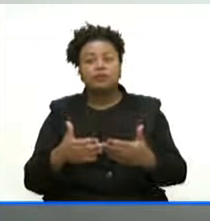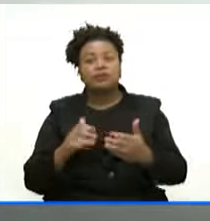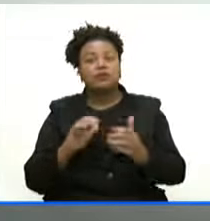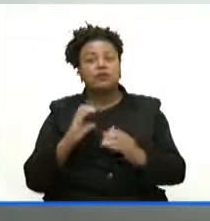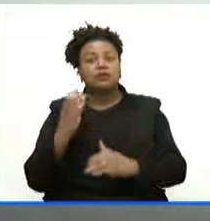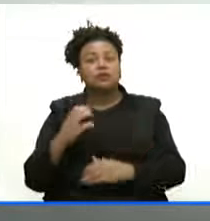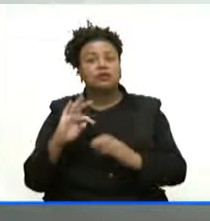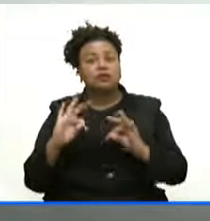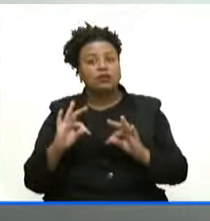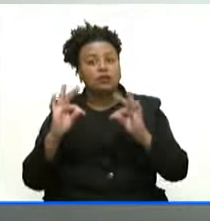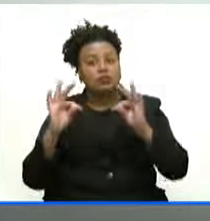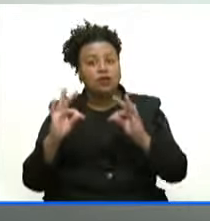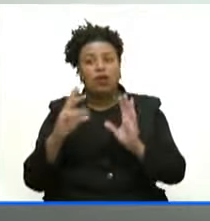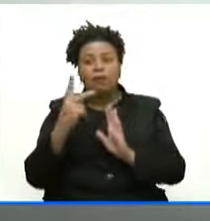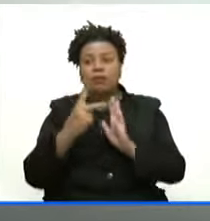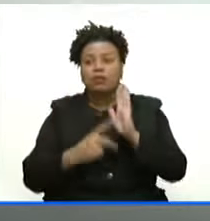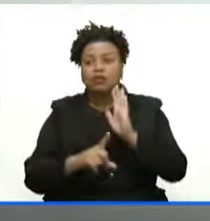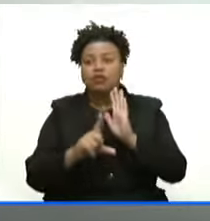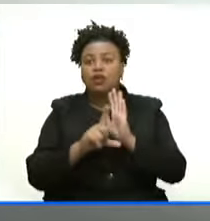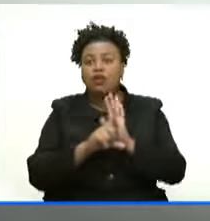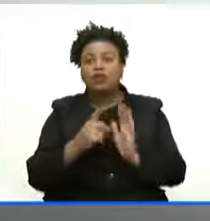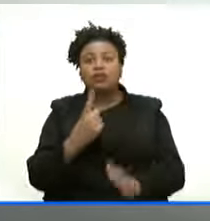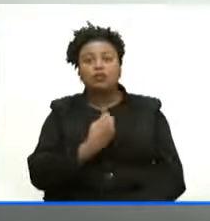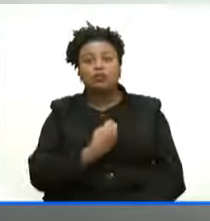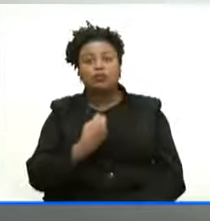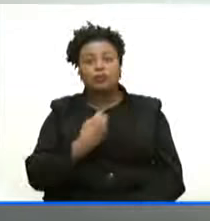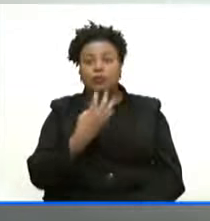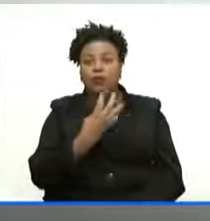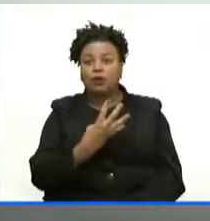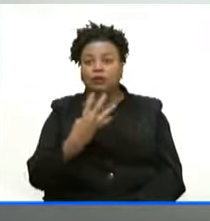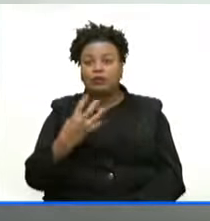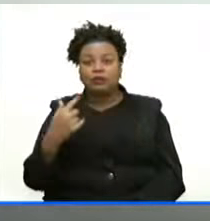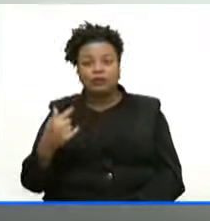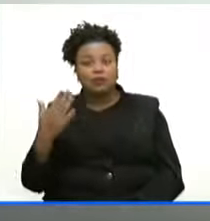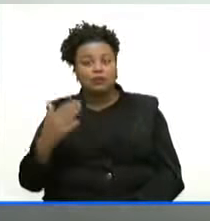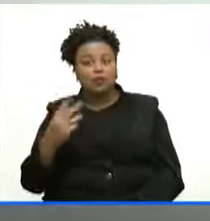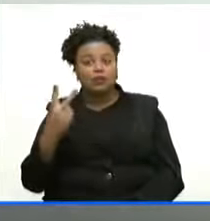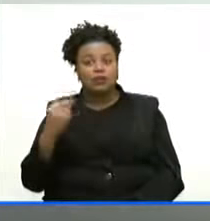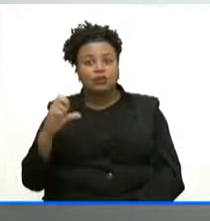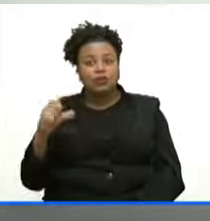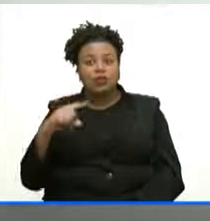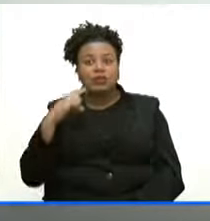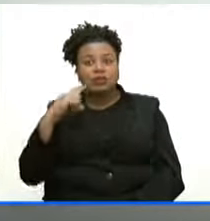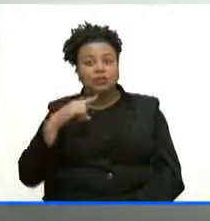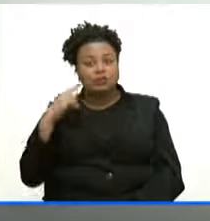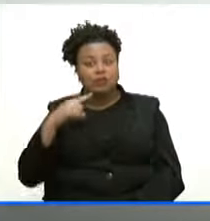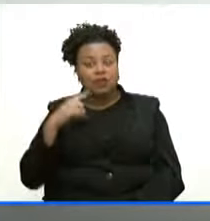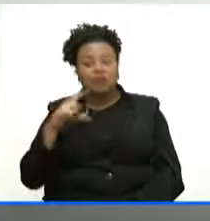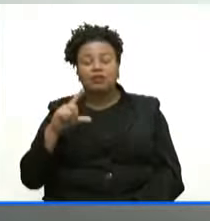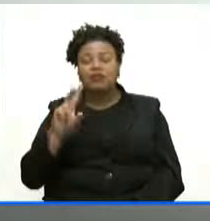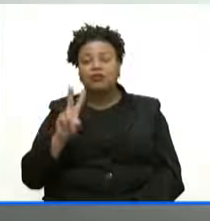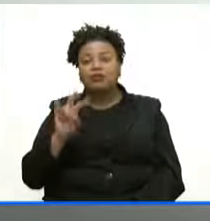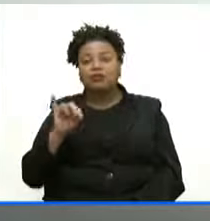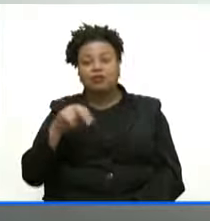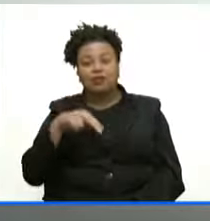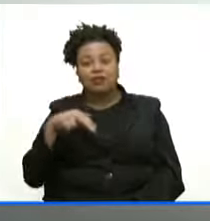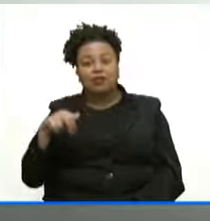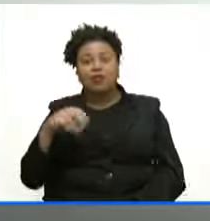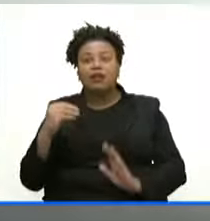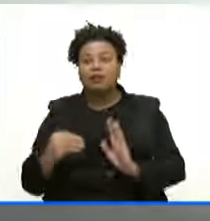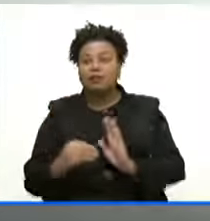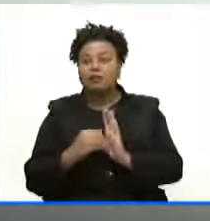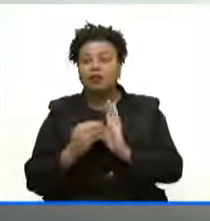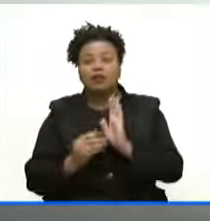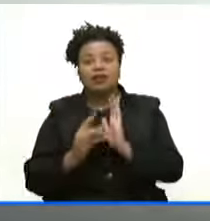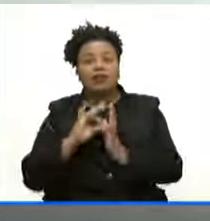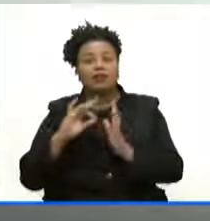Desporto, Ciência e Tecnologia, o projeto número 447 de 2019, do deputado Luiz Henrique Viana, que inclui no